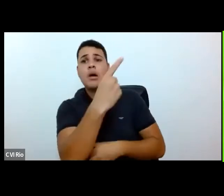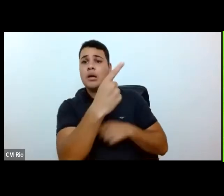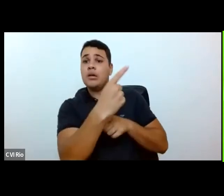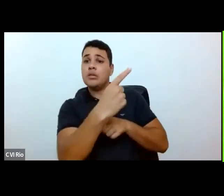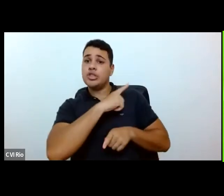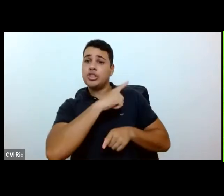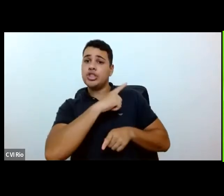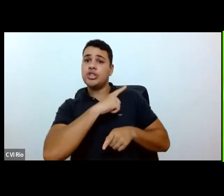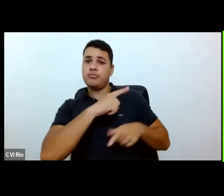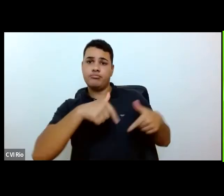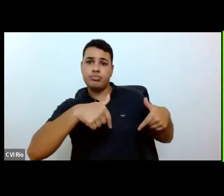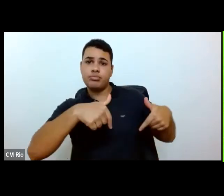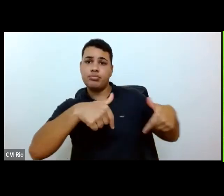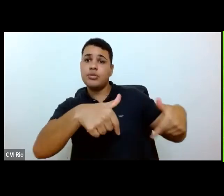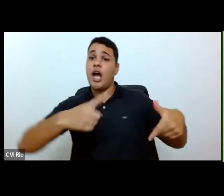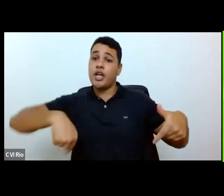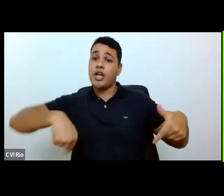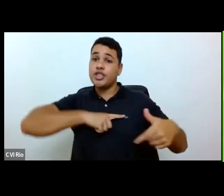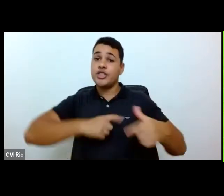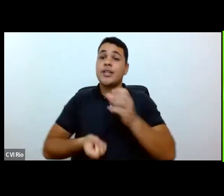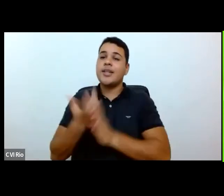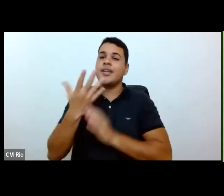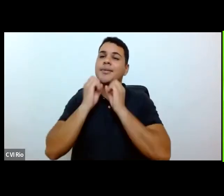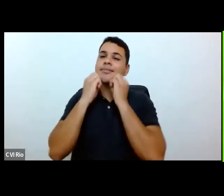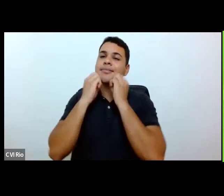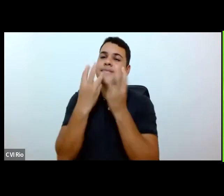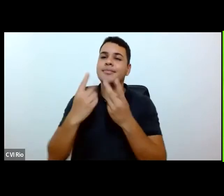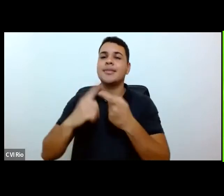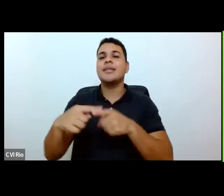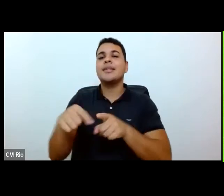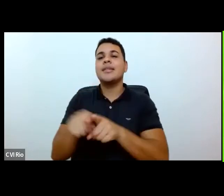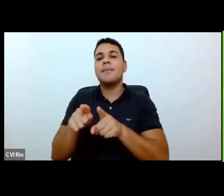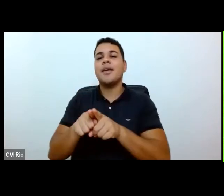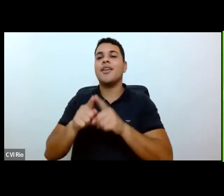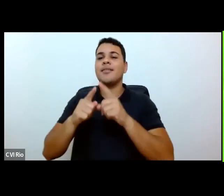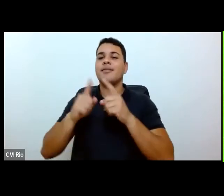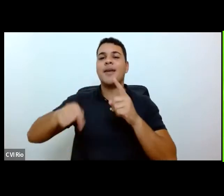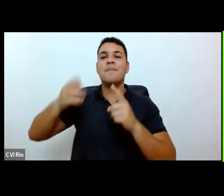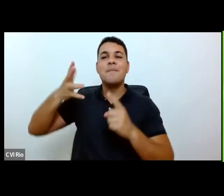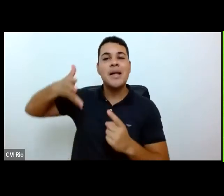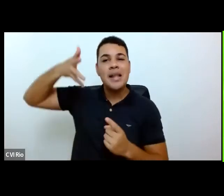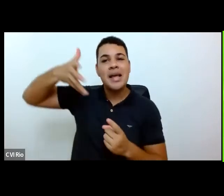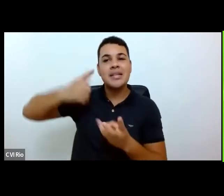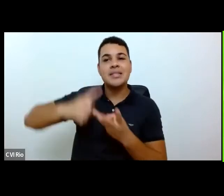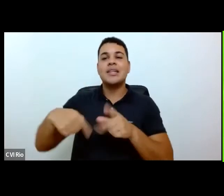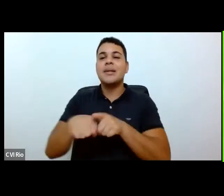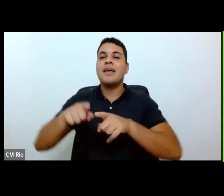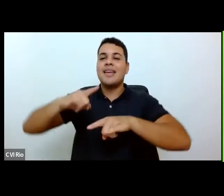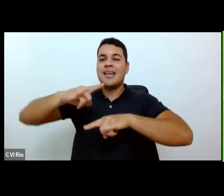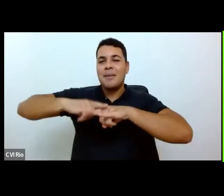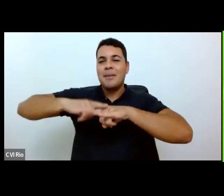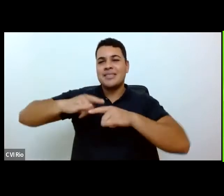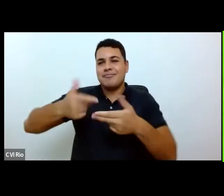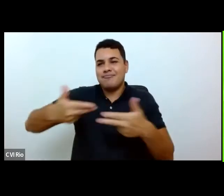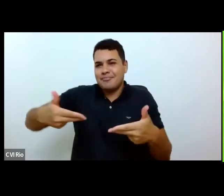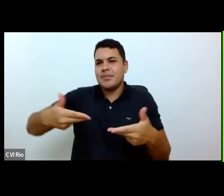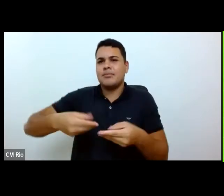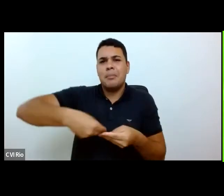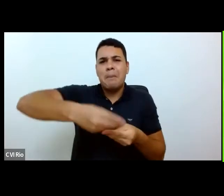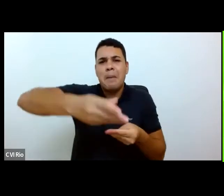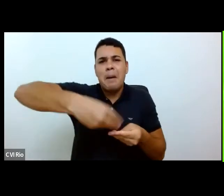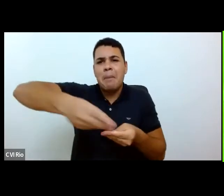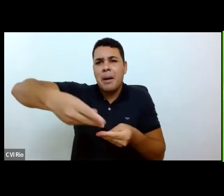debates, oficinas, distribuição de preservativos internos e externos. A gente sexualiza até os preservativos, né? É